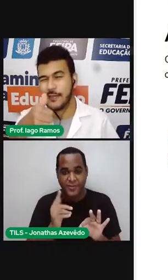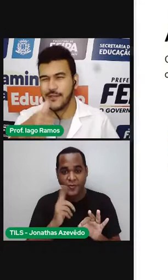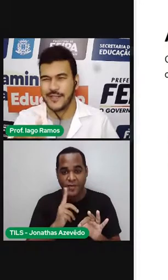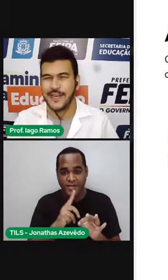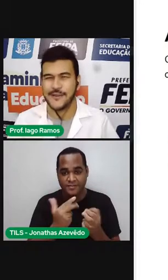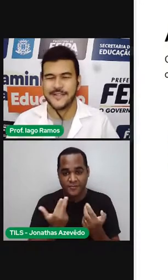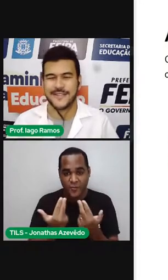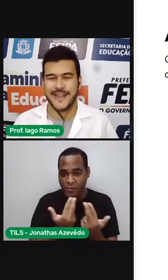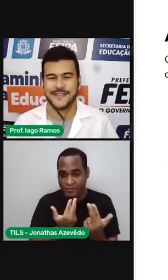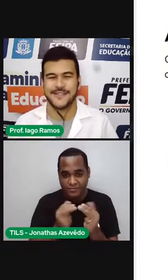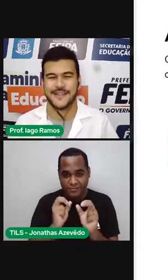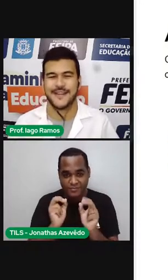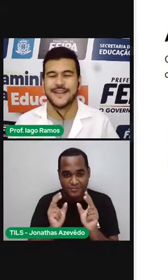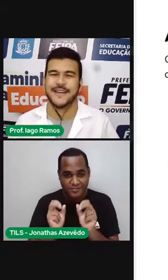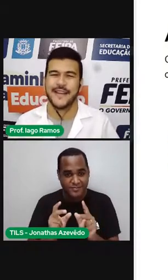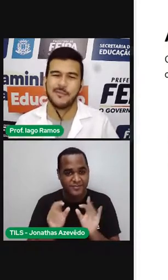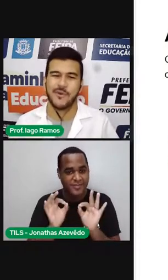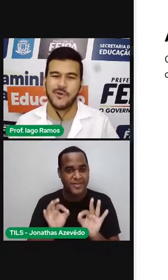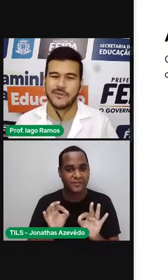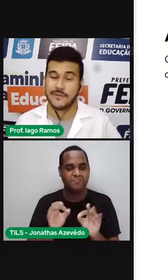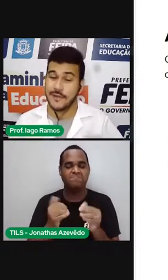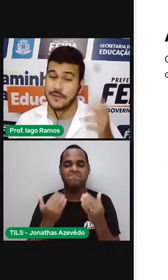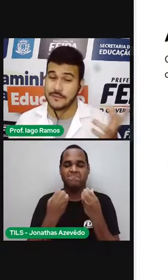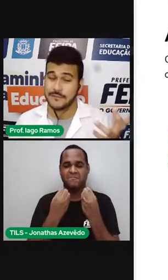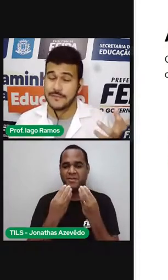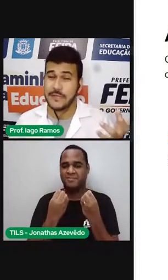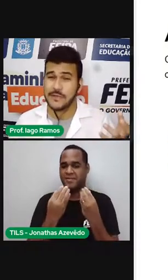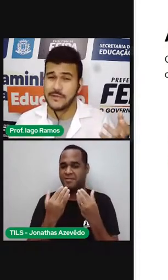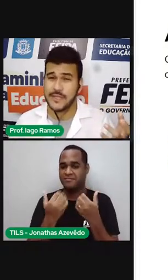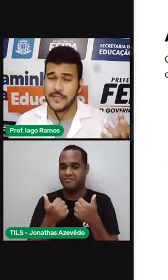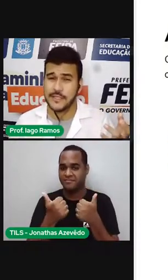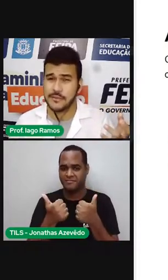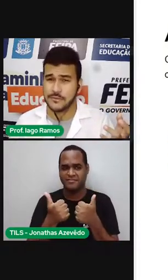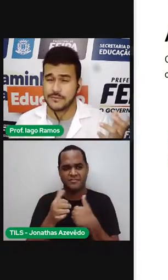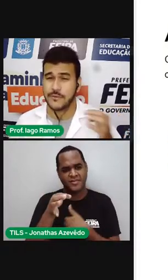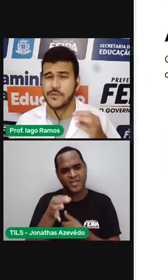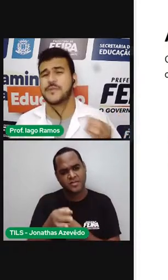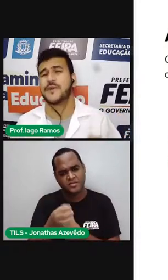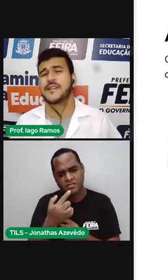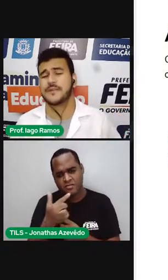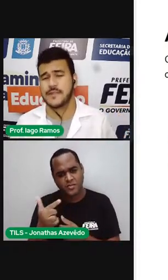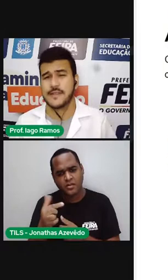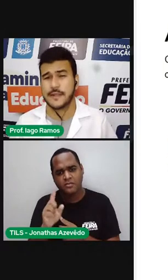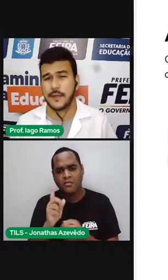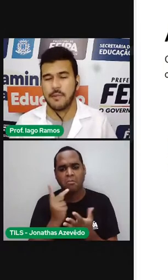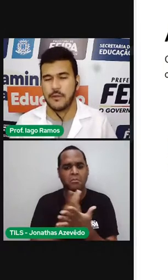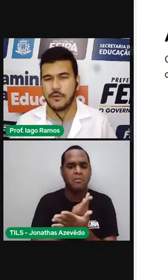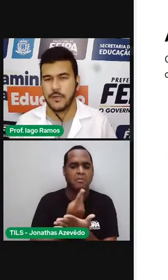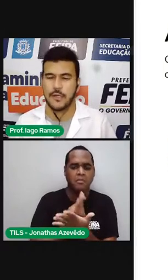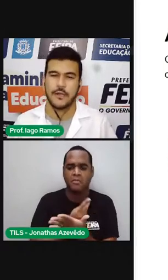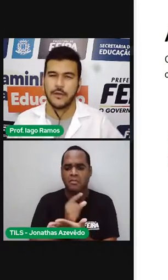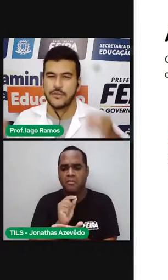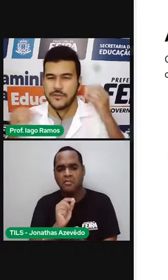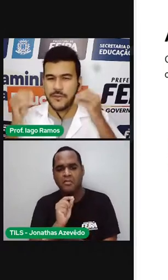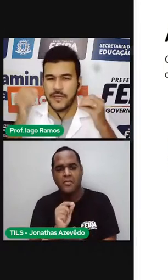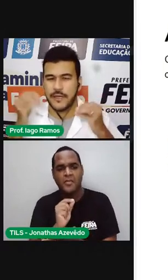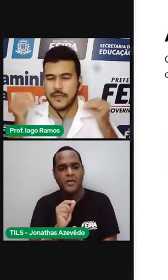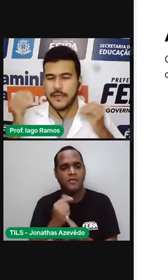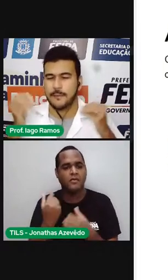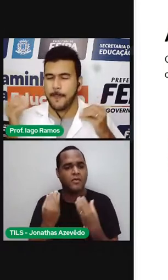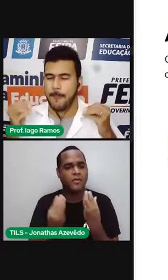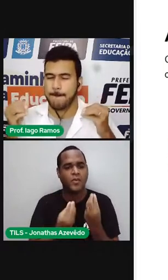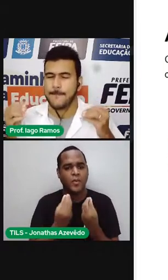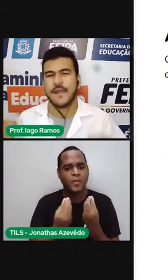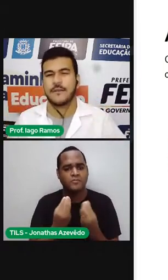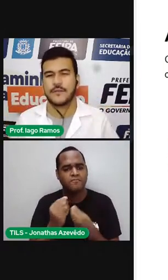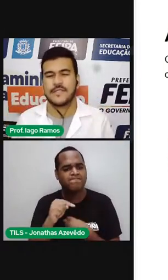bateu aí OK o resultado que bom não deu certinho onde foi que se você se atrapalhou onde